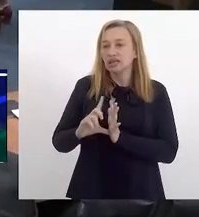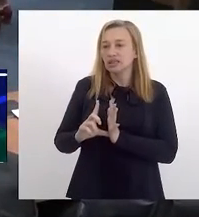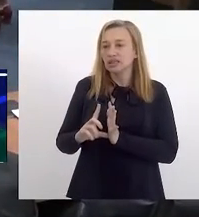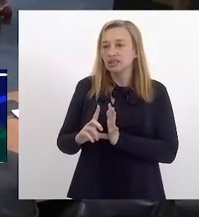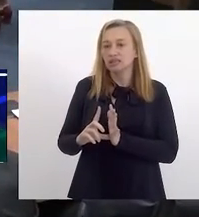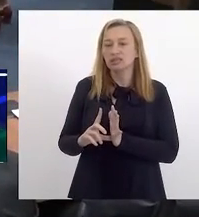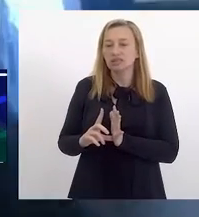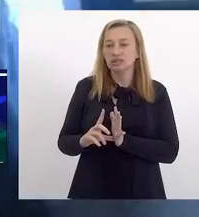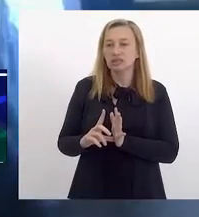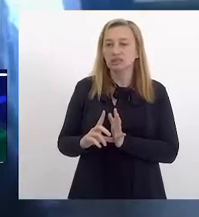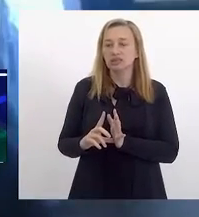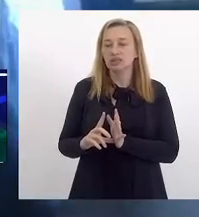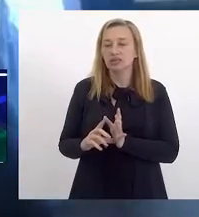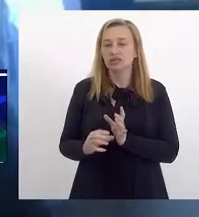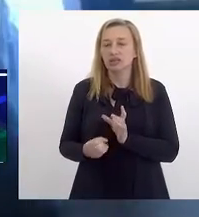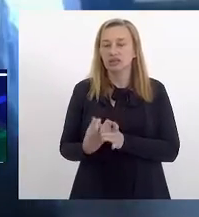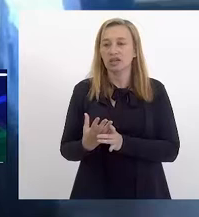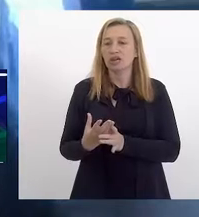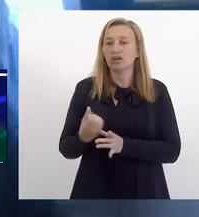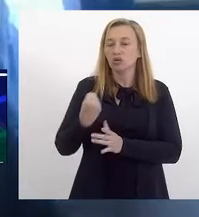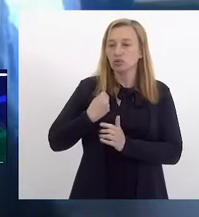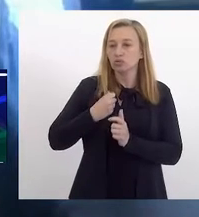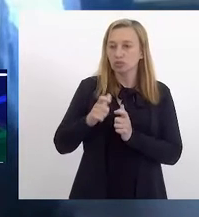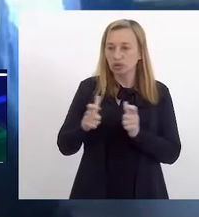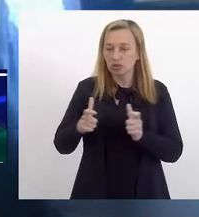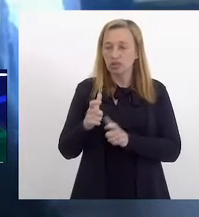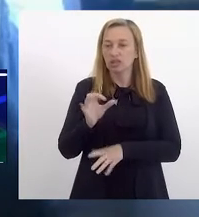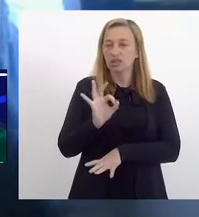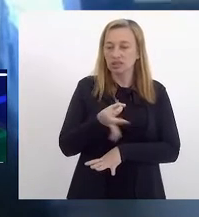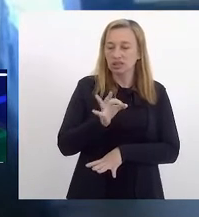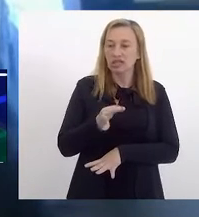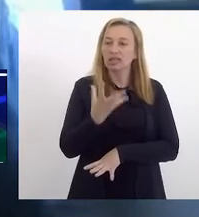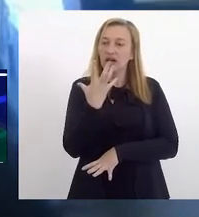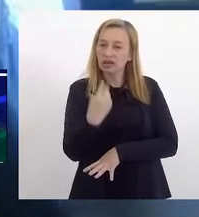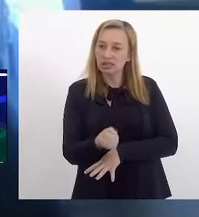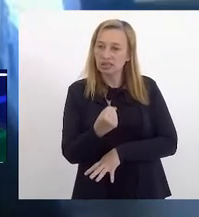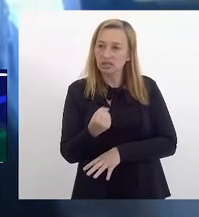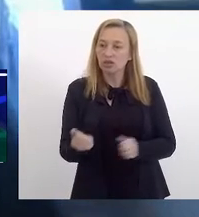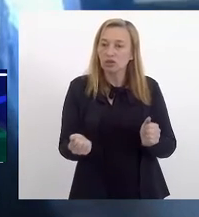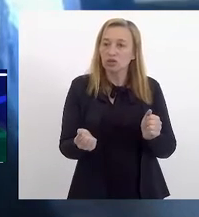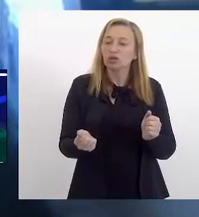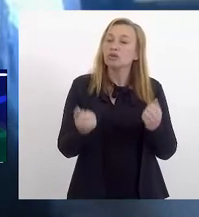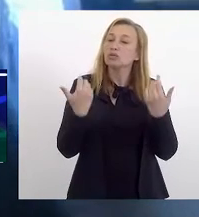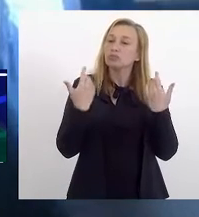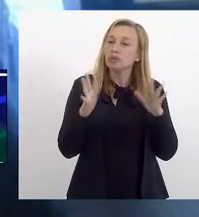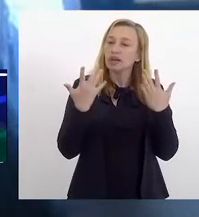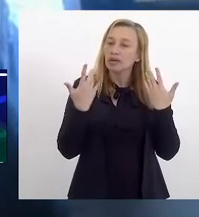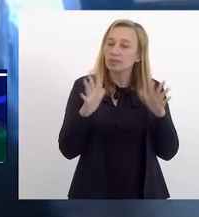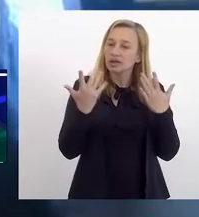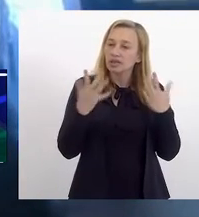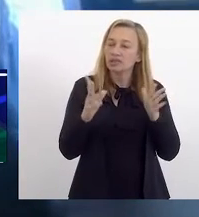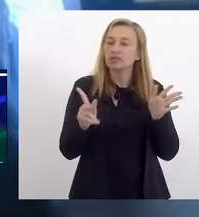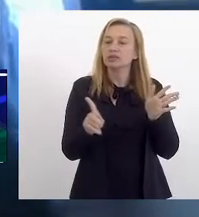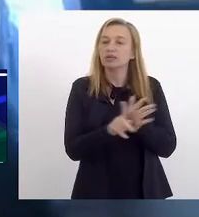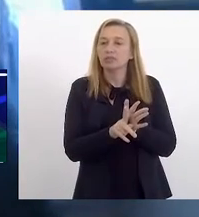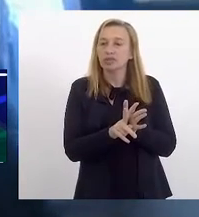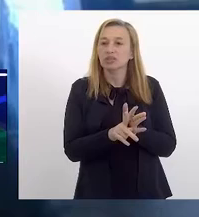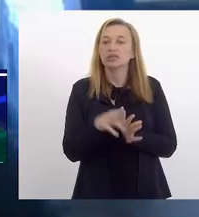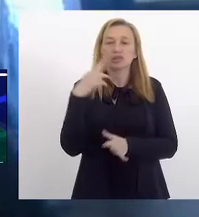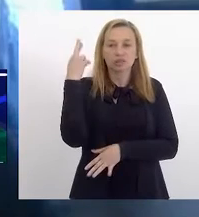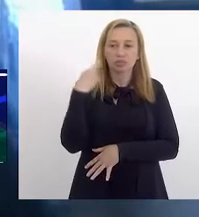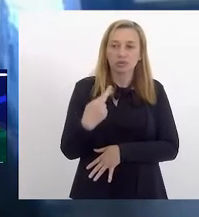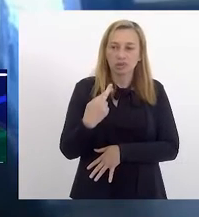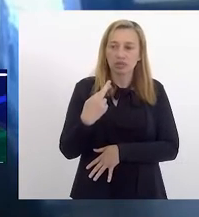demanda específica. Então, o parecer é favorável com louvor ao projeto da